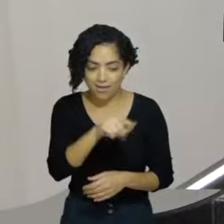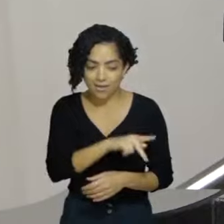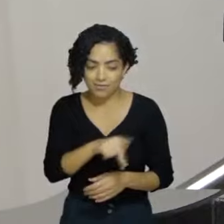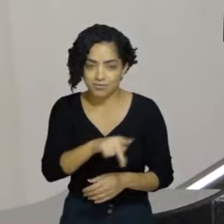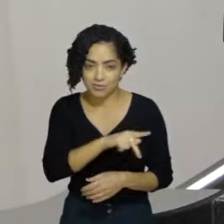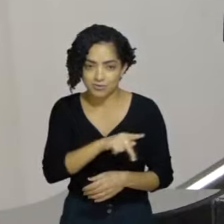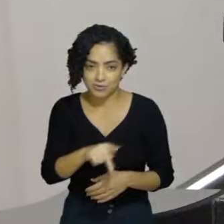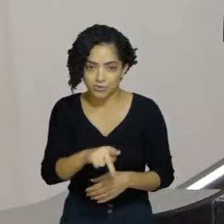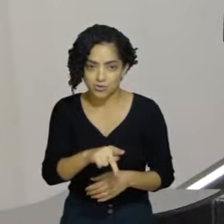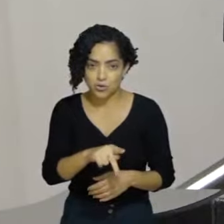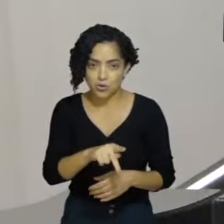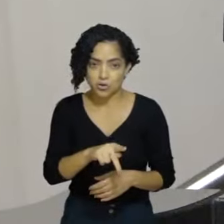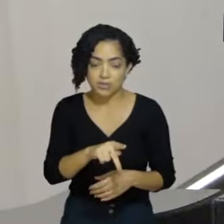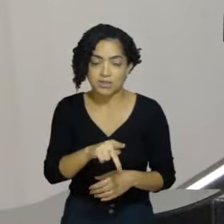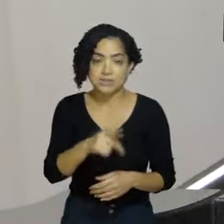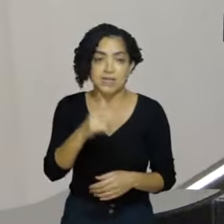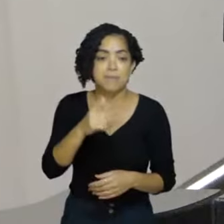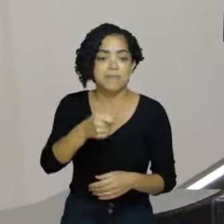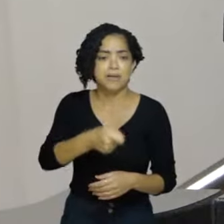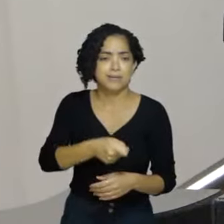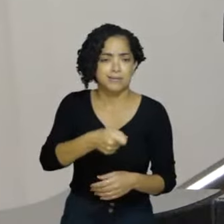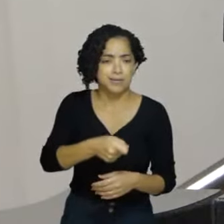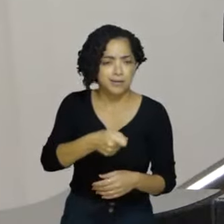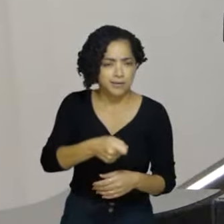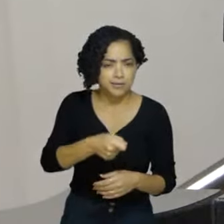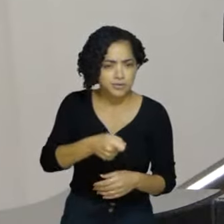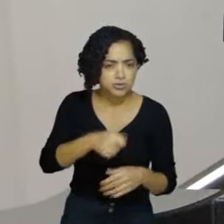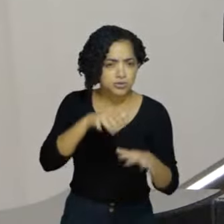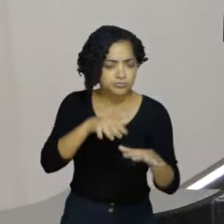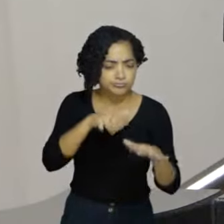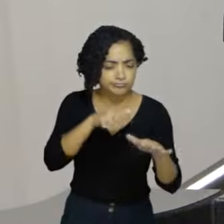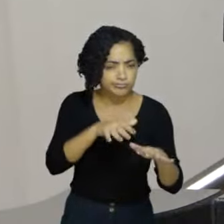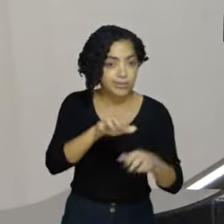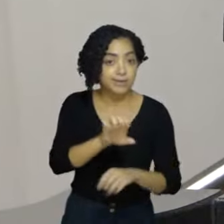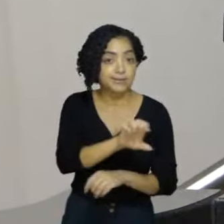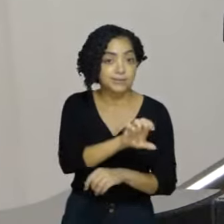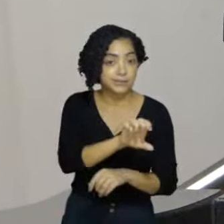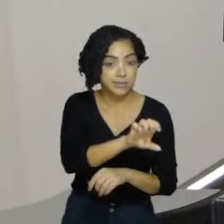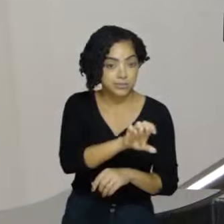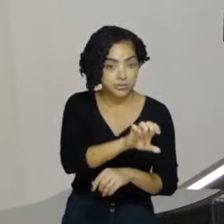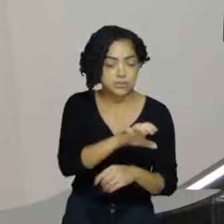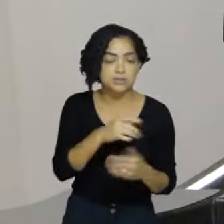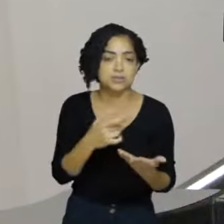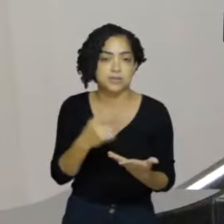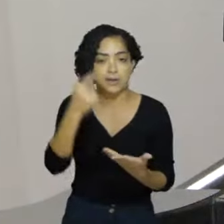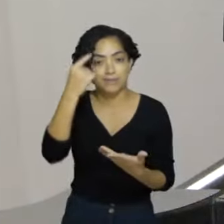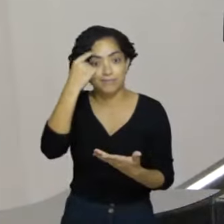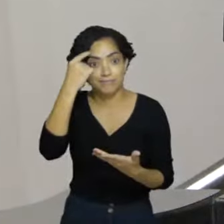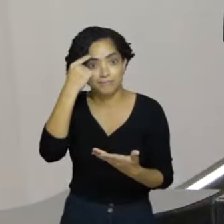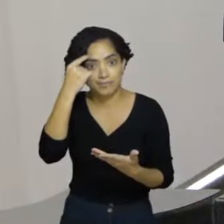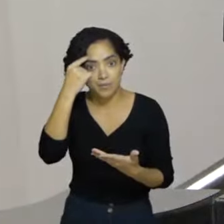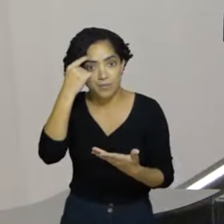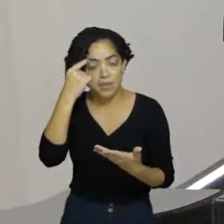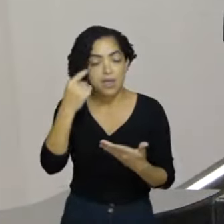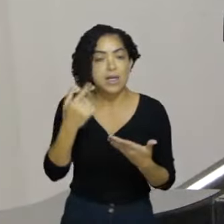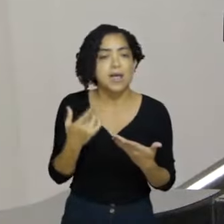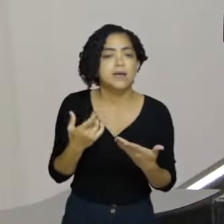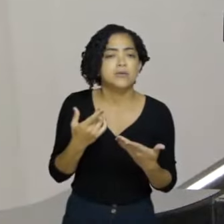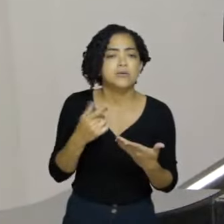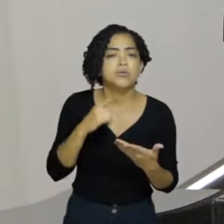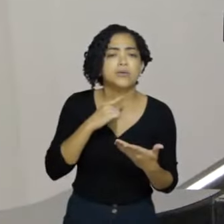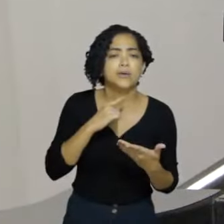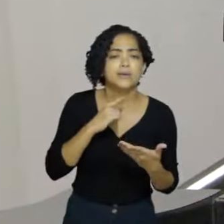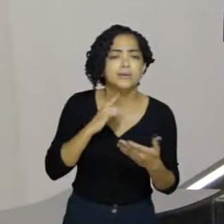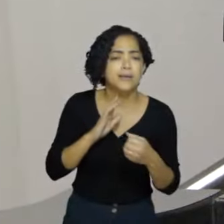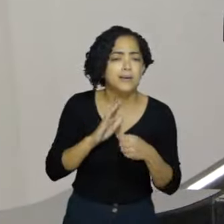militante. E militante de que lado? Uma militante esquerdista, porque a essência do pensamento esquerdista, a essência do